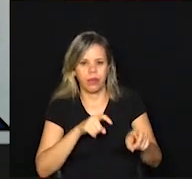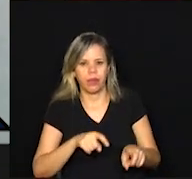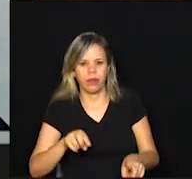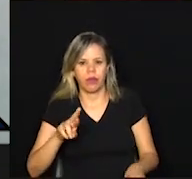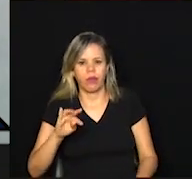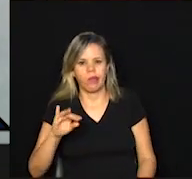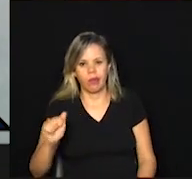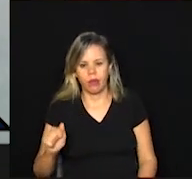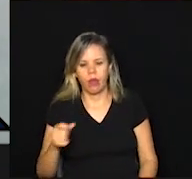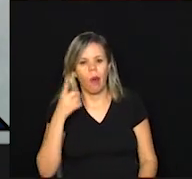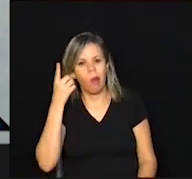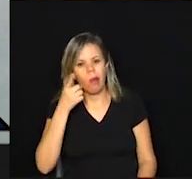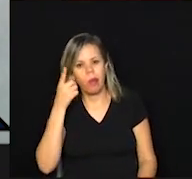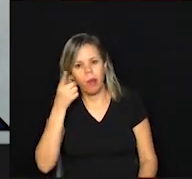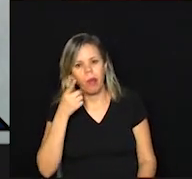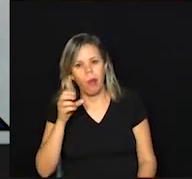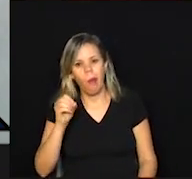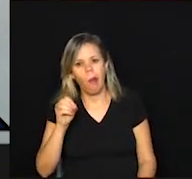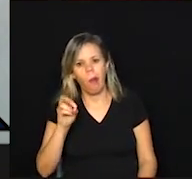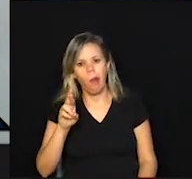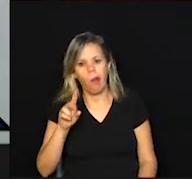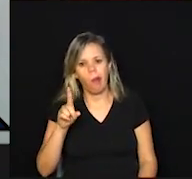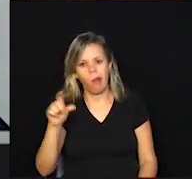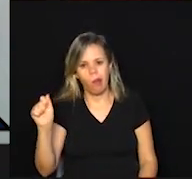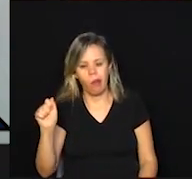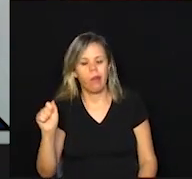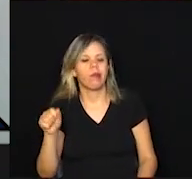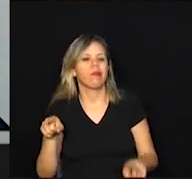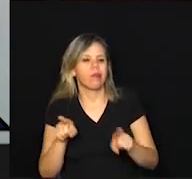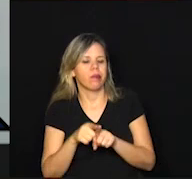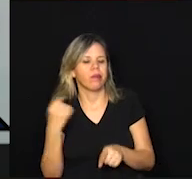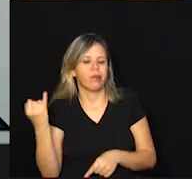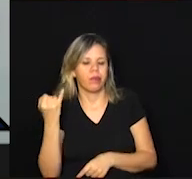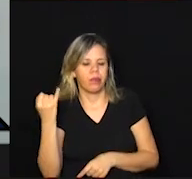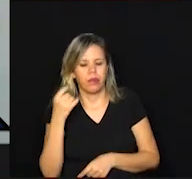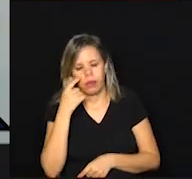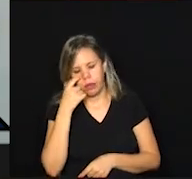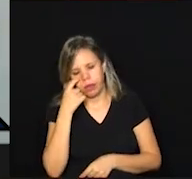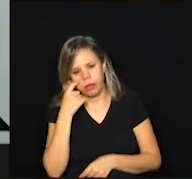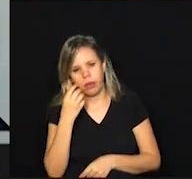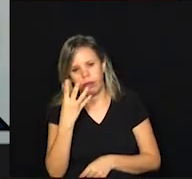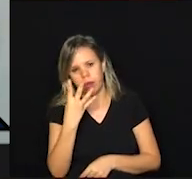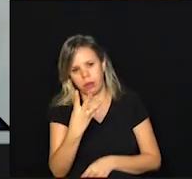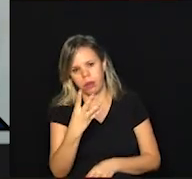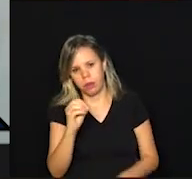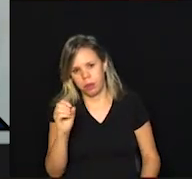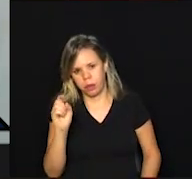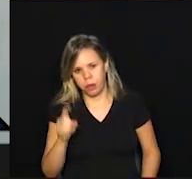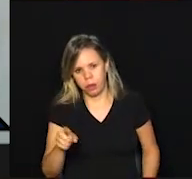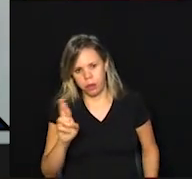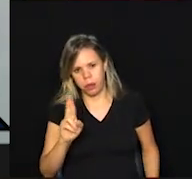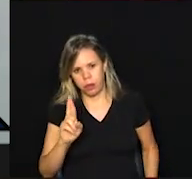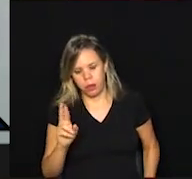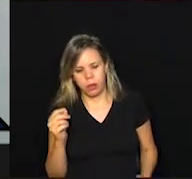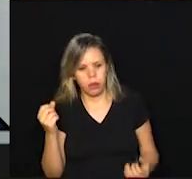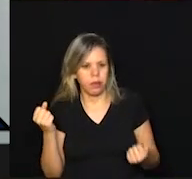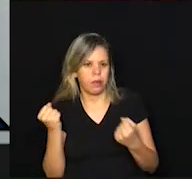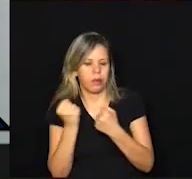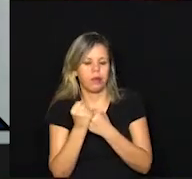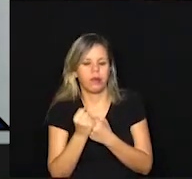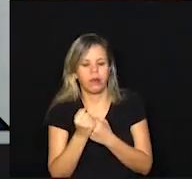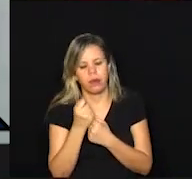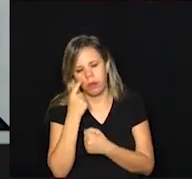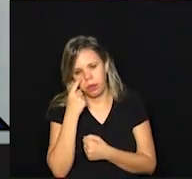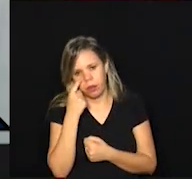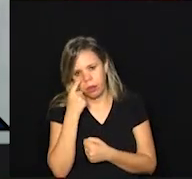feita pelo Deputado Orlando Silva é uma linda também importante de 400.000 reais de apoio mas